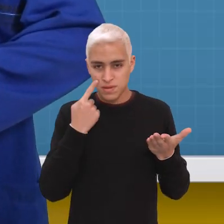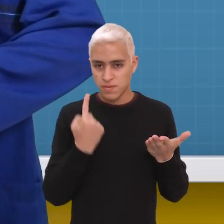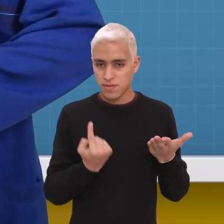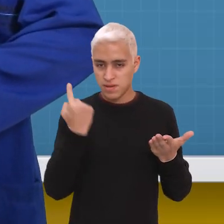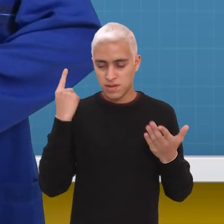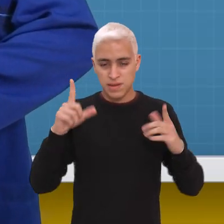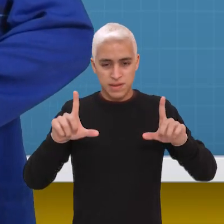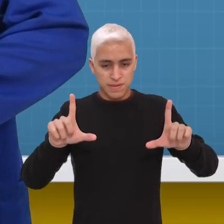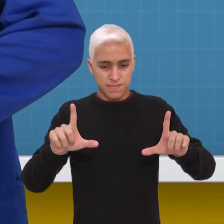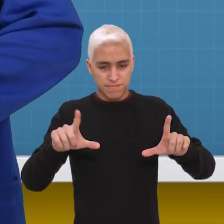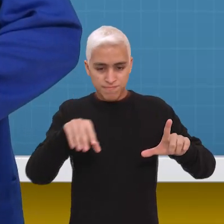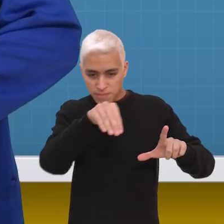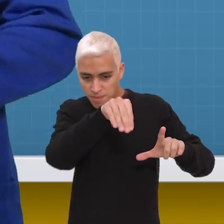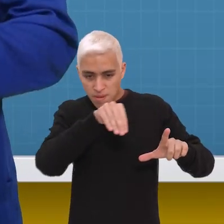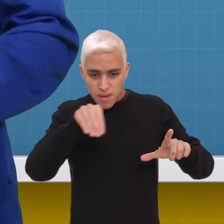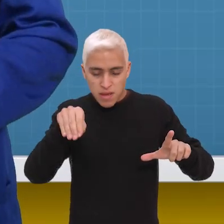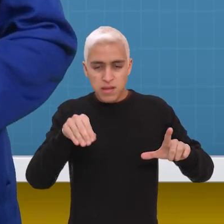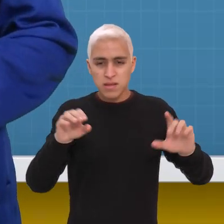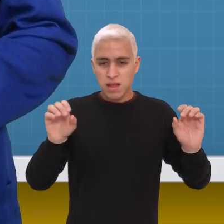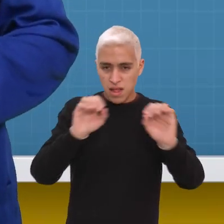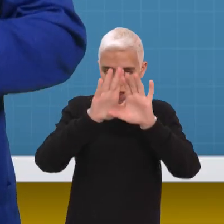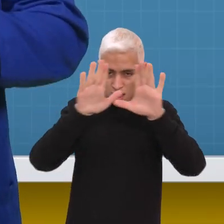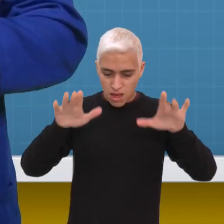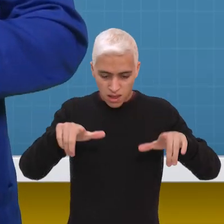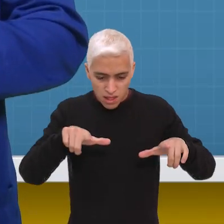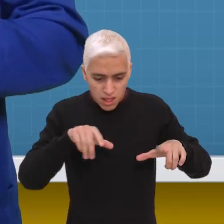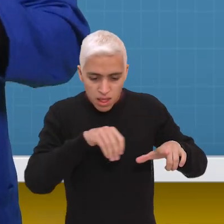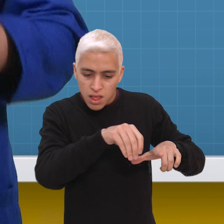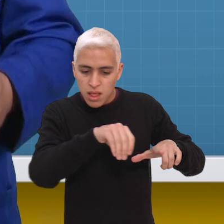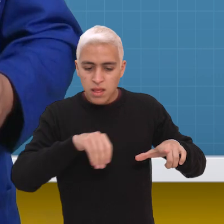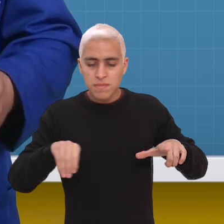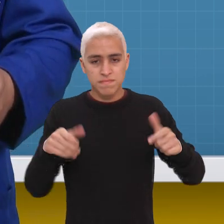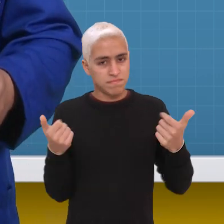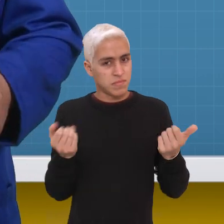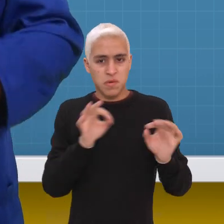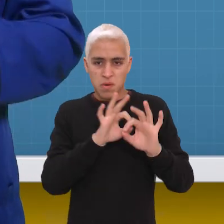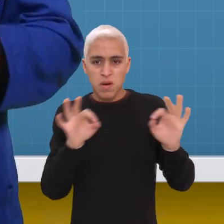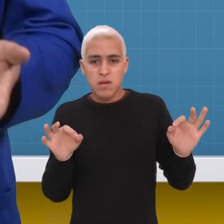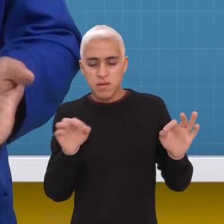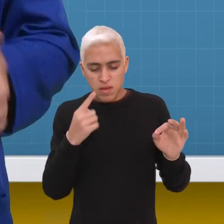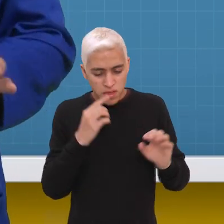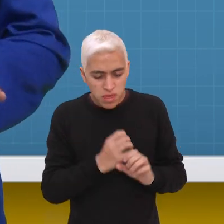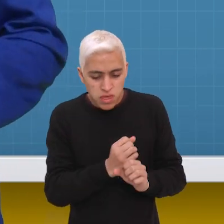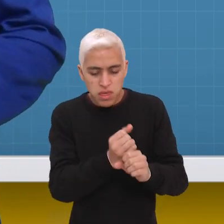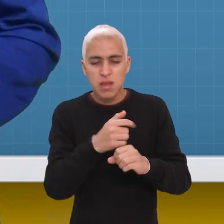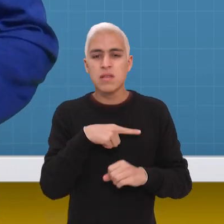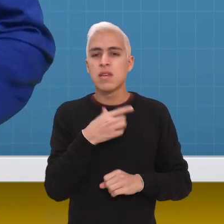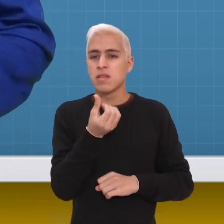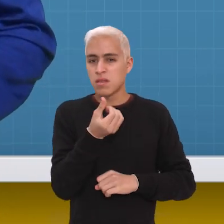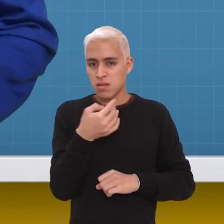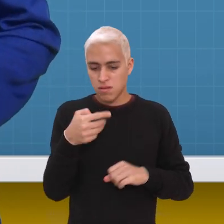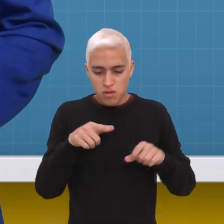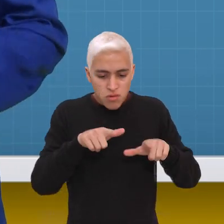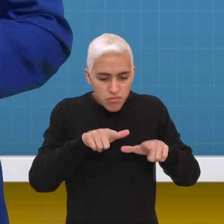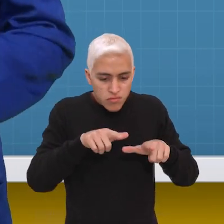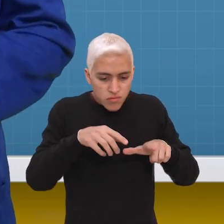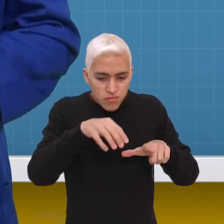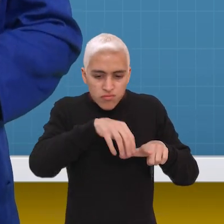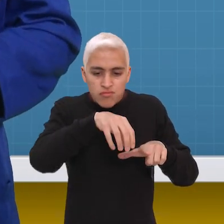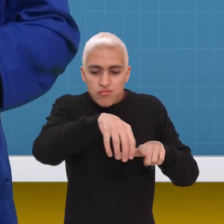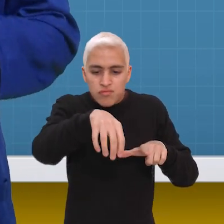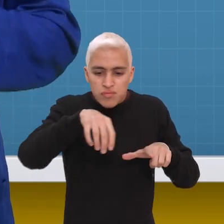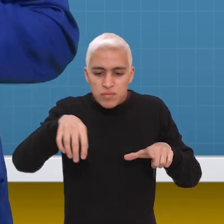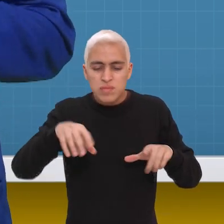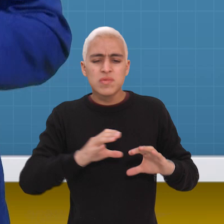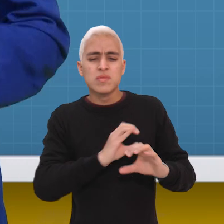Estão vendo o tabuleiro lá, né? Tá claro para vocês o tabuleiro? Ótimo. Se você for contar, você vai ver 64 casas. Muito